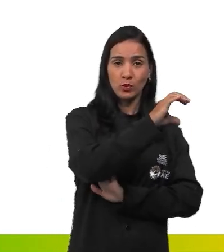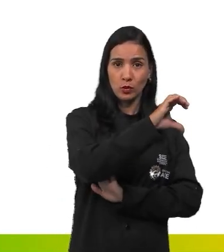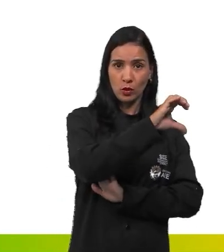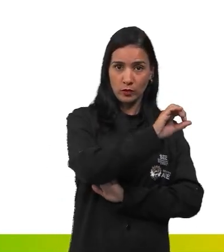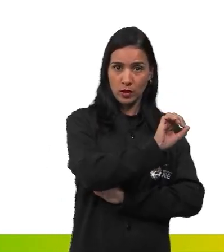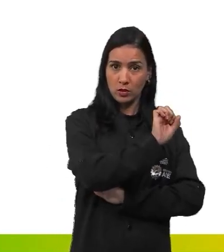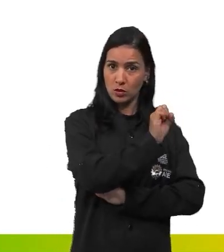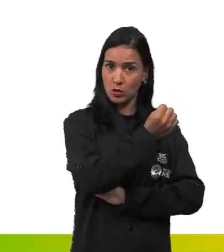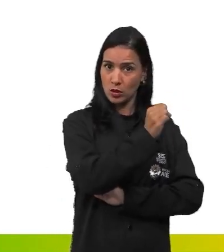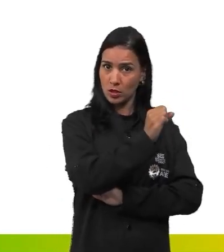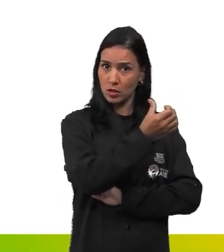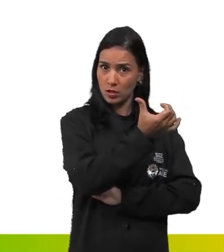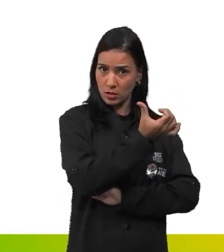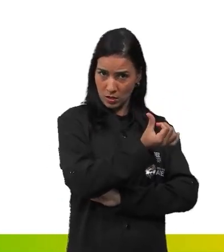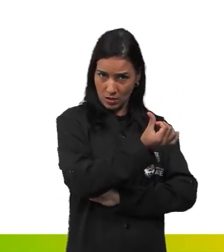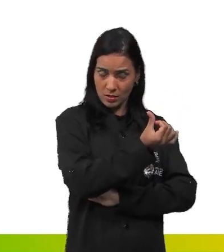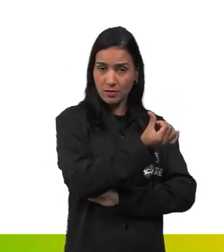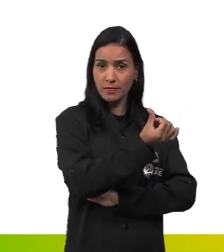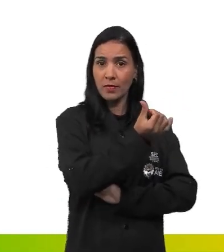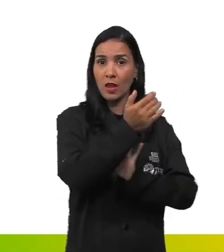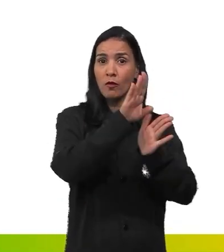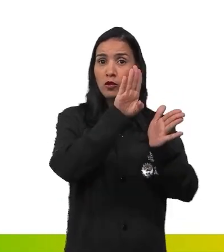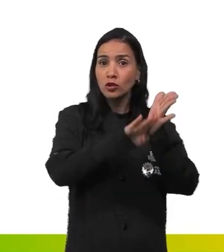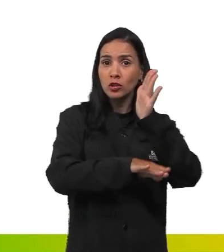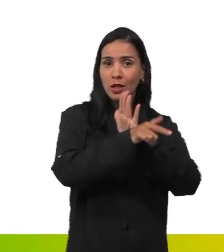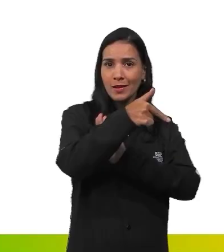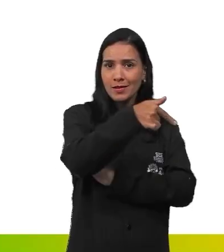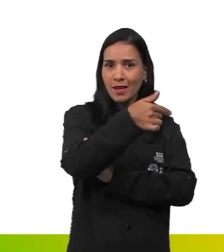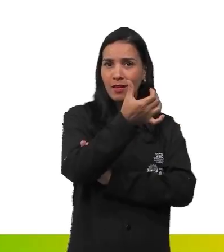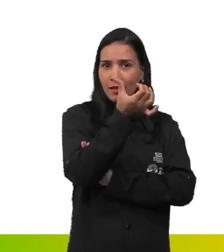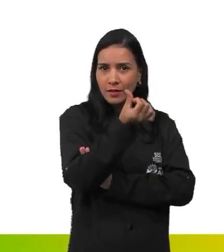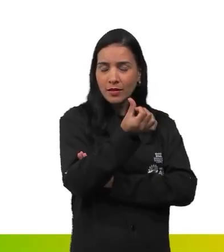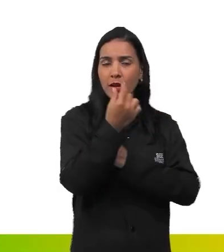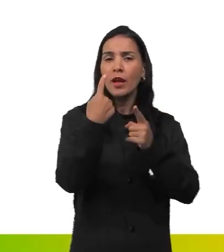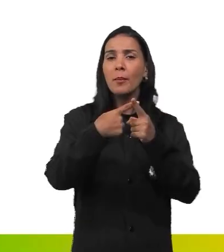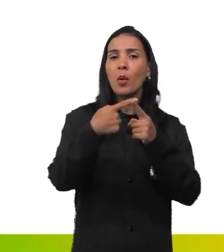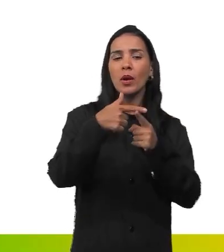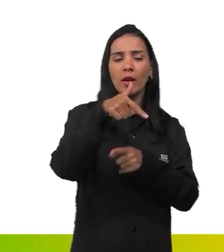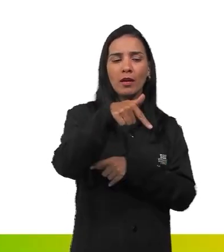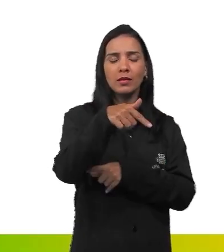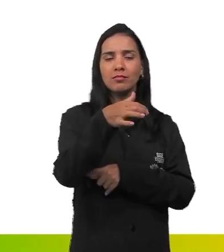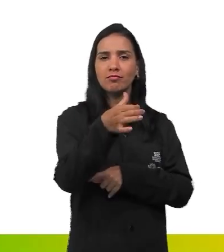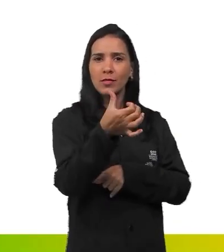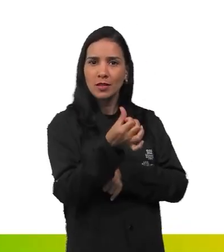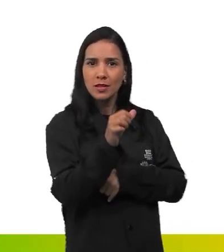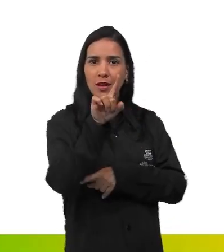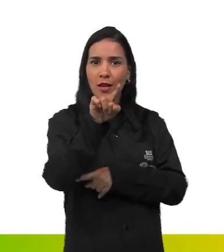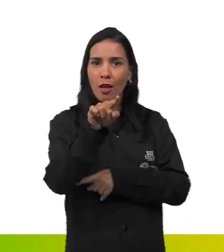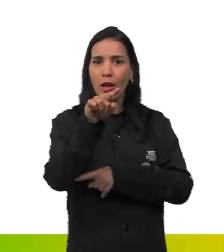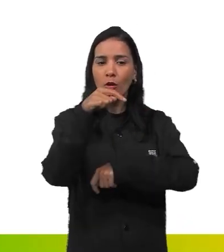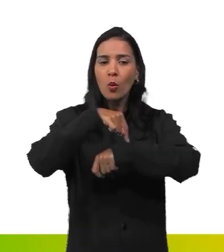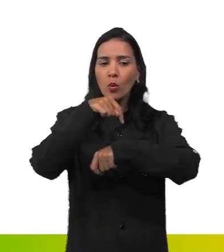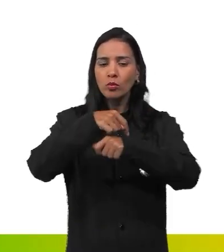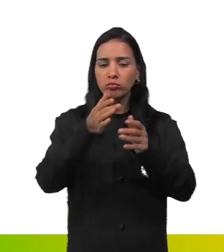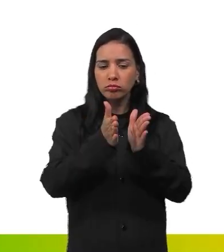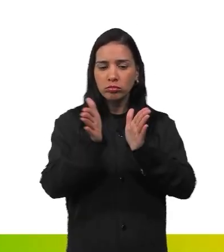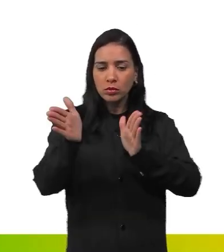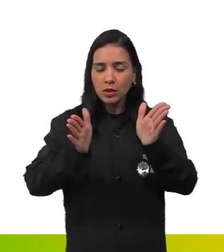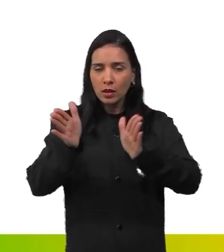1986, retire 76. Quando você fizer isso, você vai ter